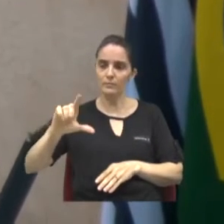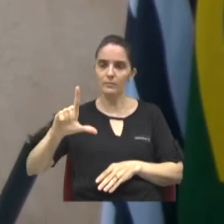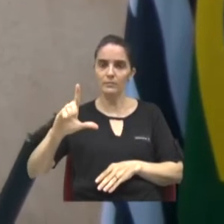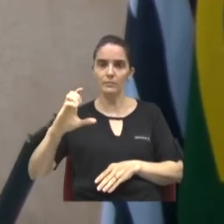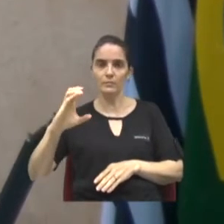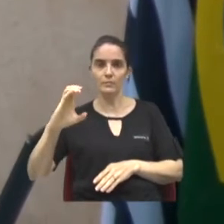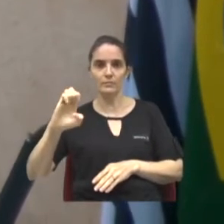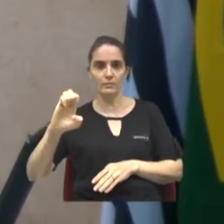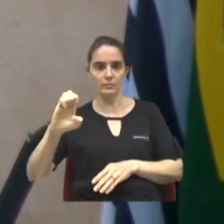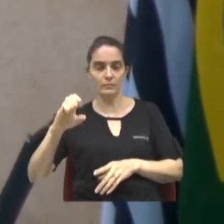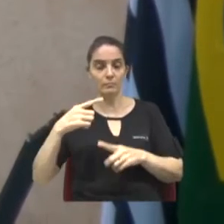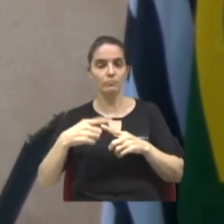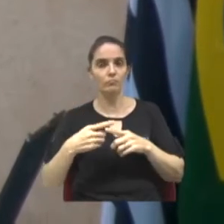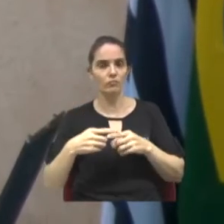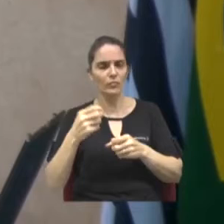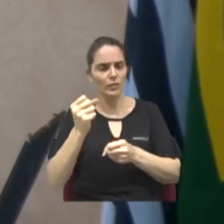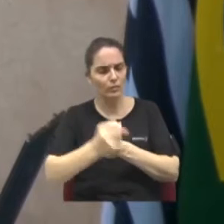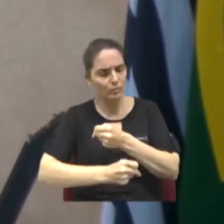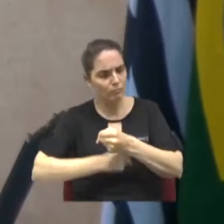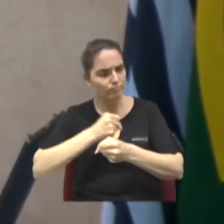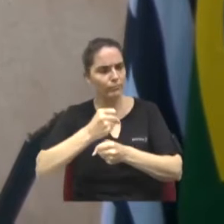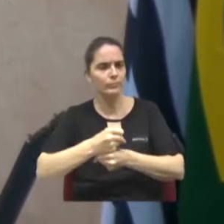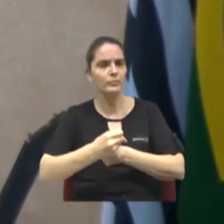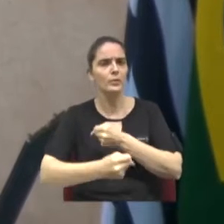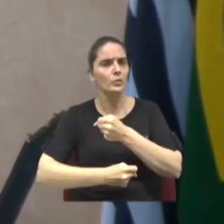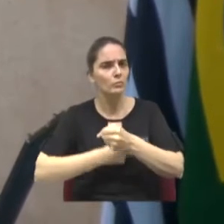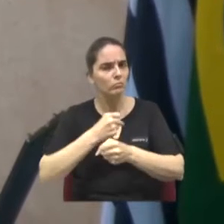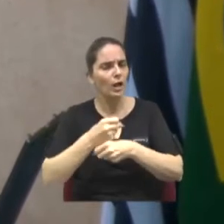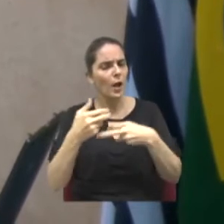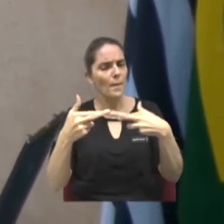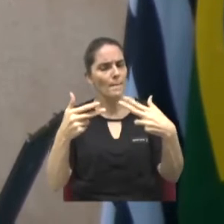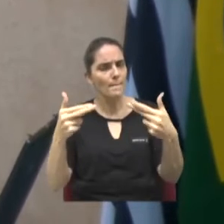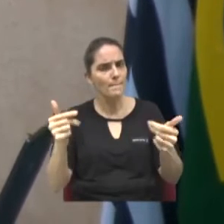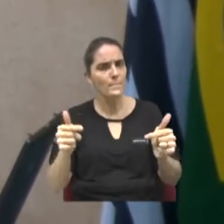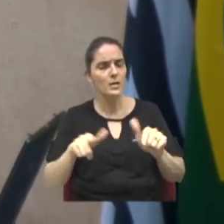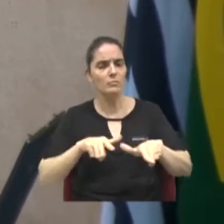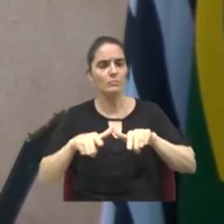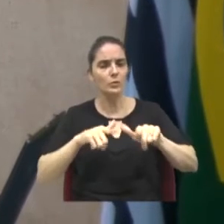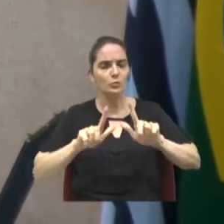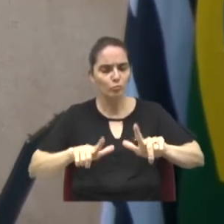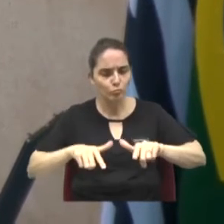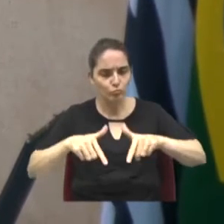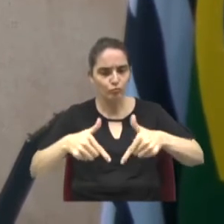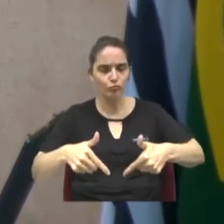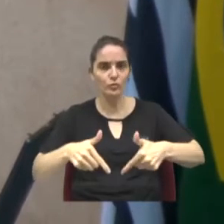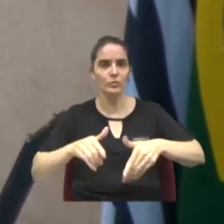pelos anos de trabalho que dedicou a esse município.